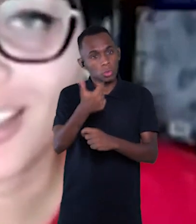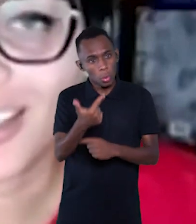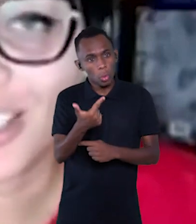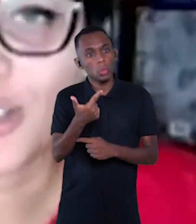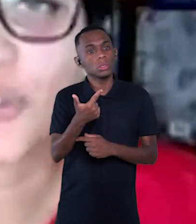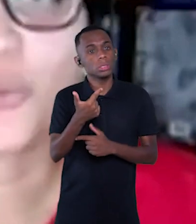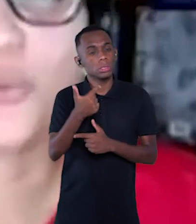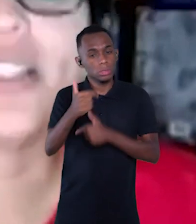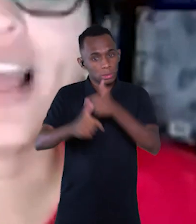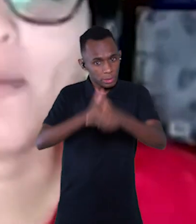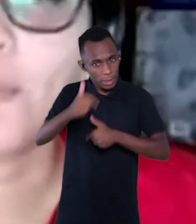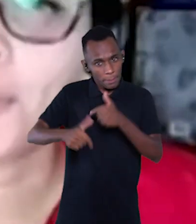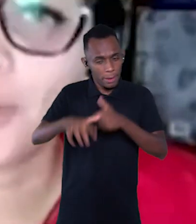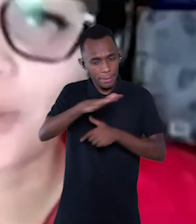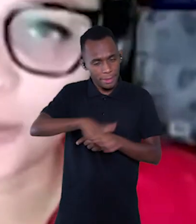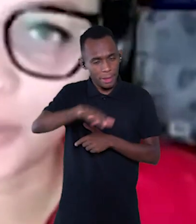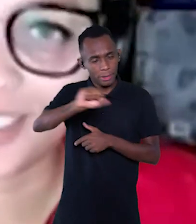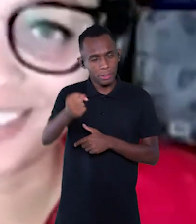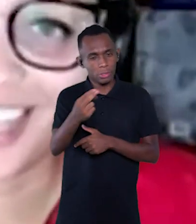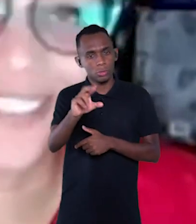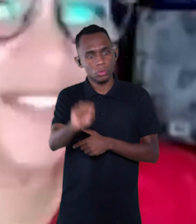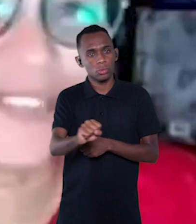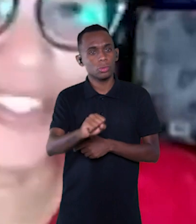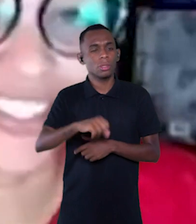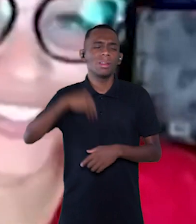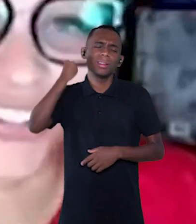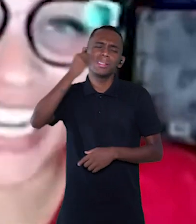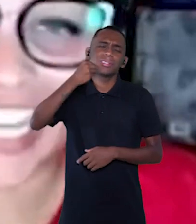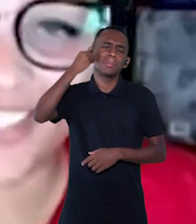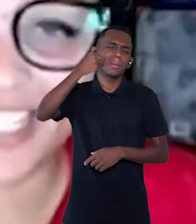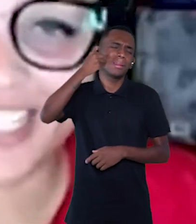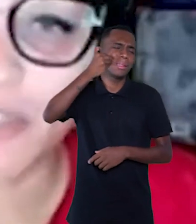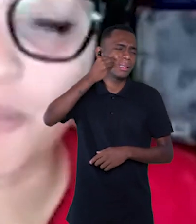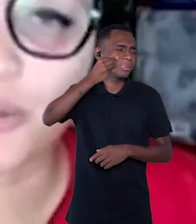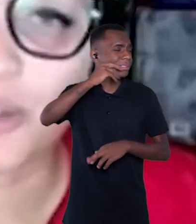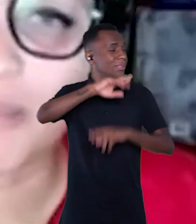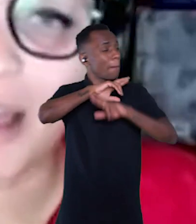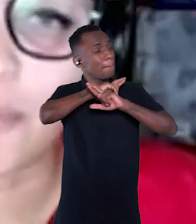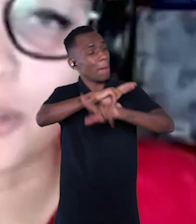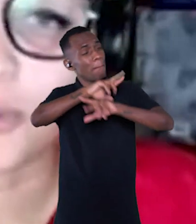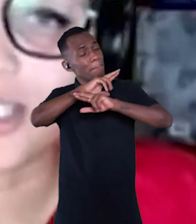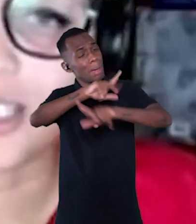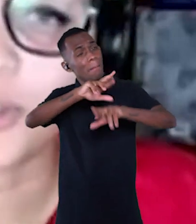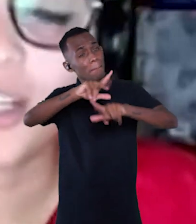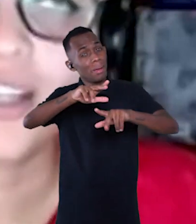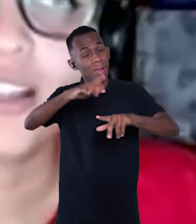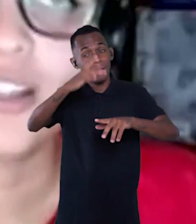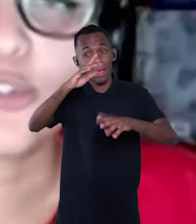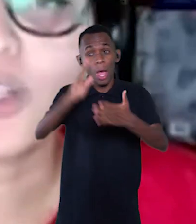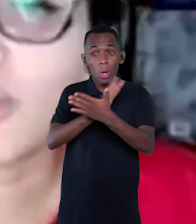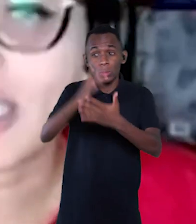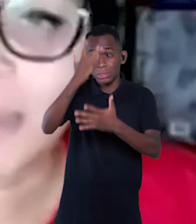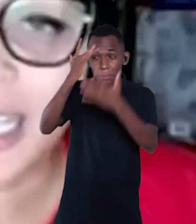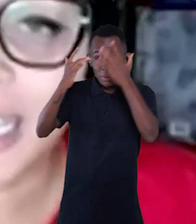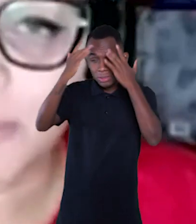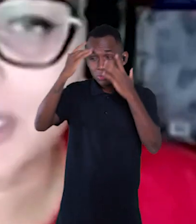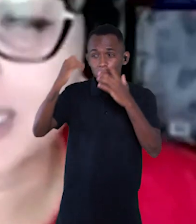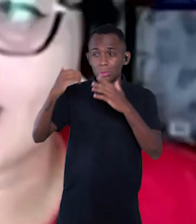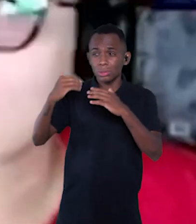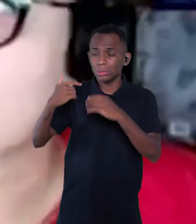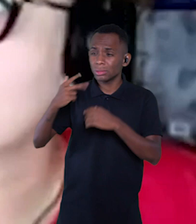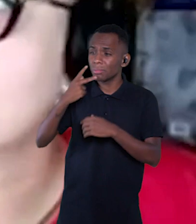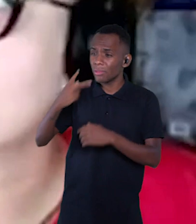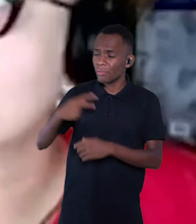de SUS. É muita história. É muita história. E às vezes as pessoas me abordam dizendo: Júlia, você lembra